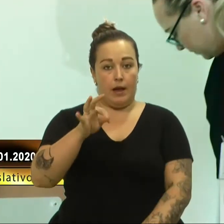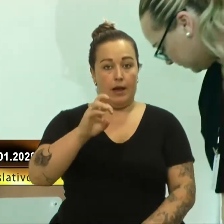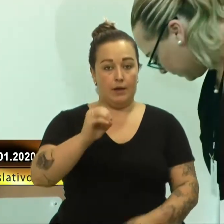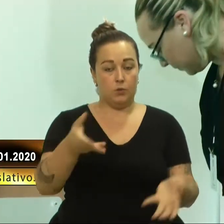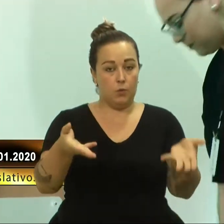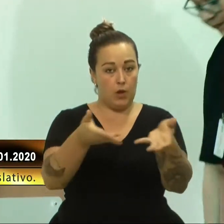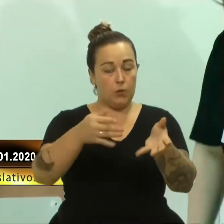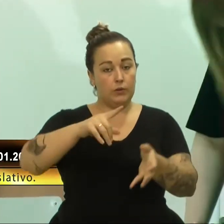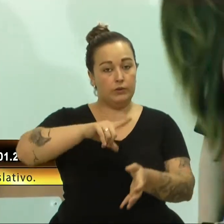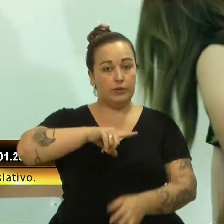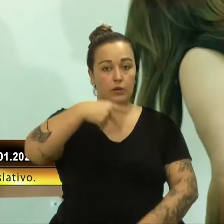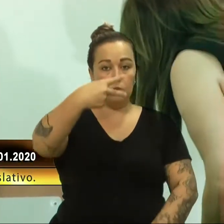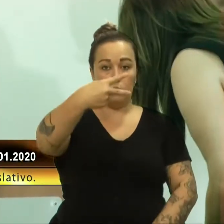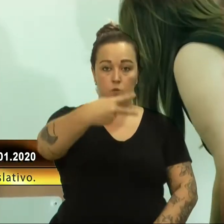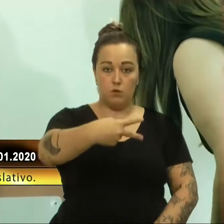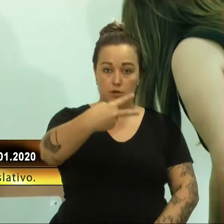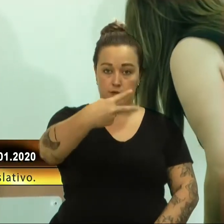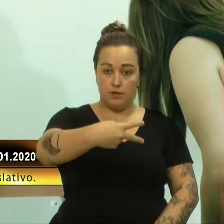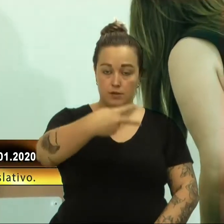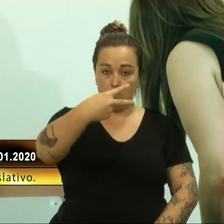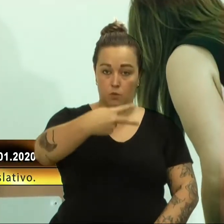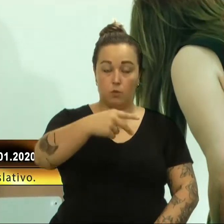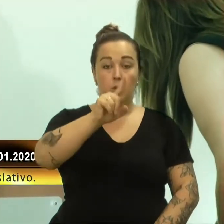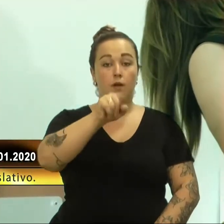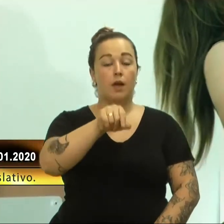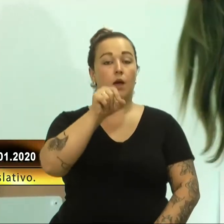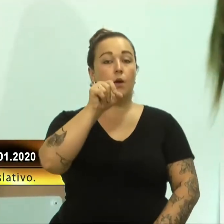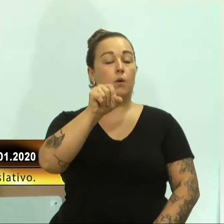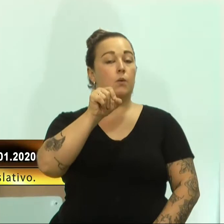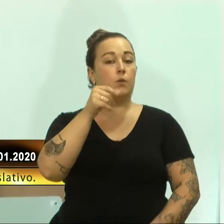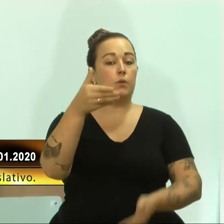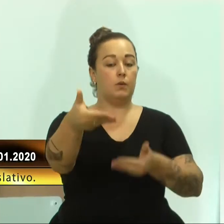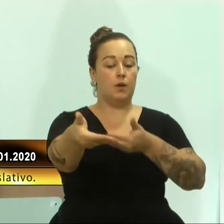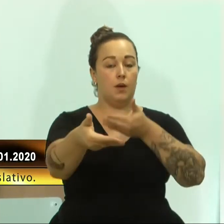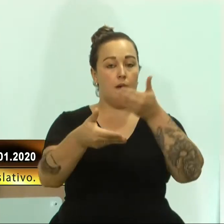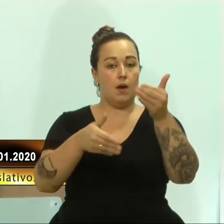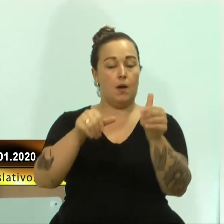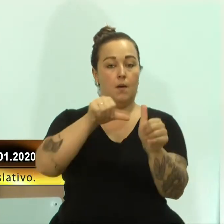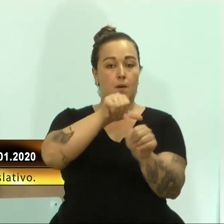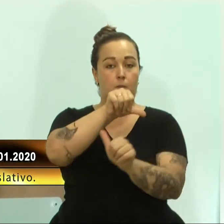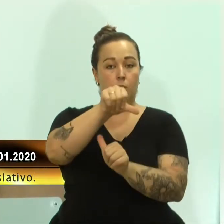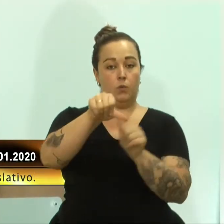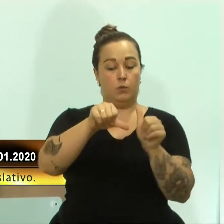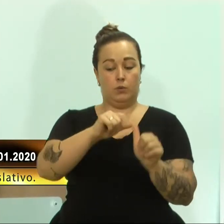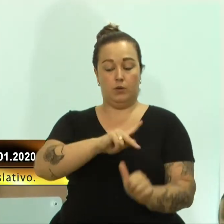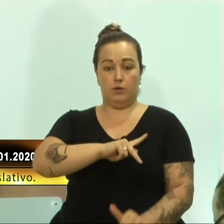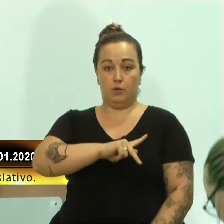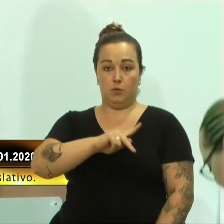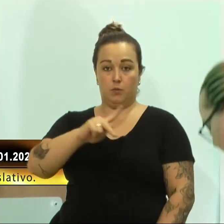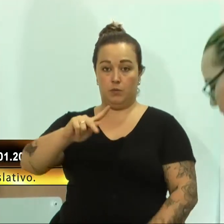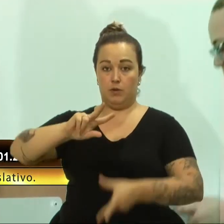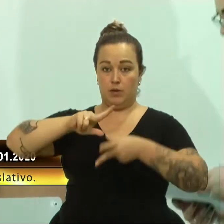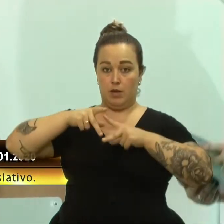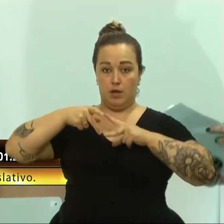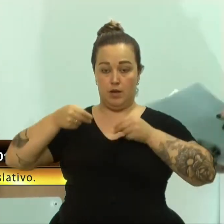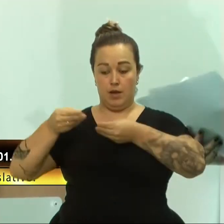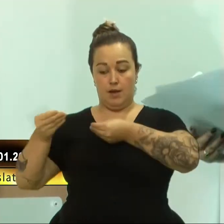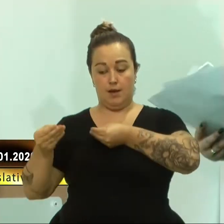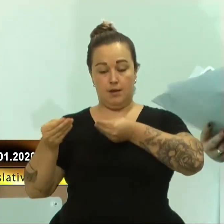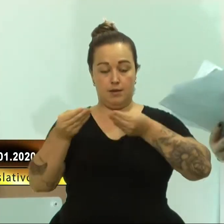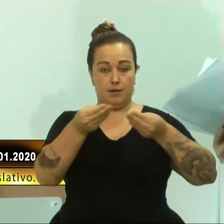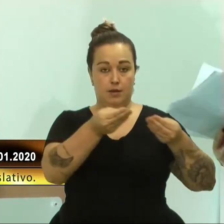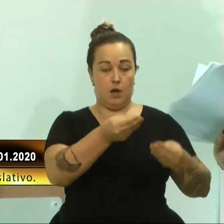ato legislativo, a transmissão de cargo de presidente do vereador Ricardo Daneluz ao vereador